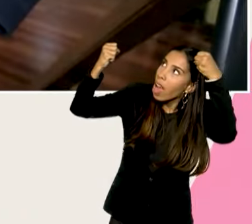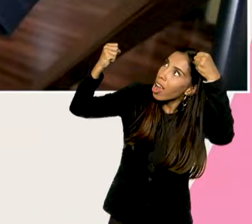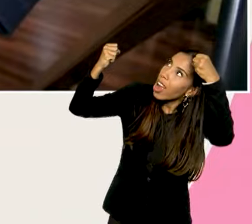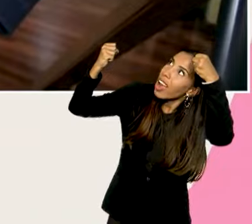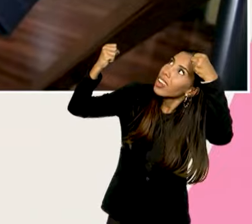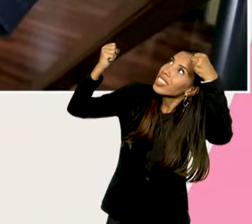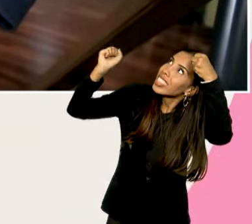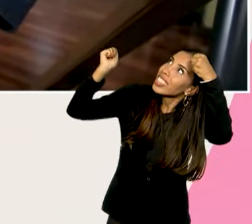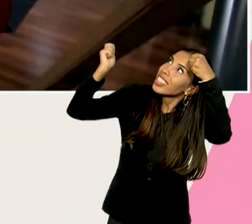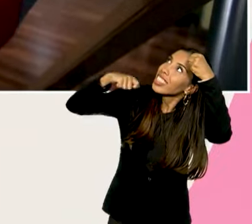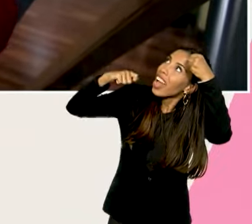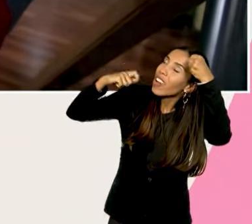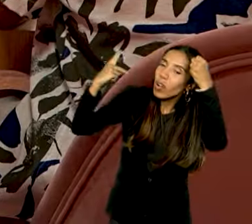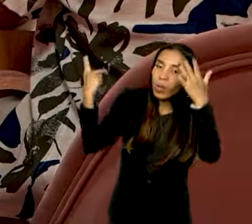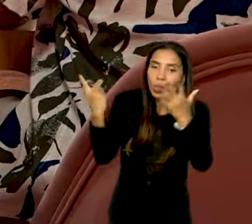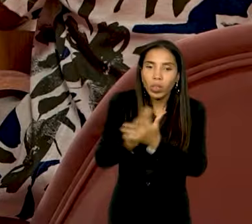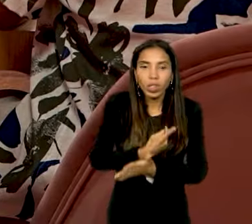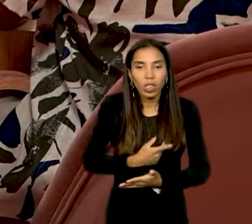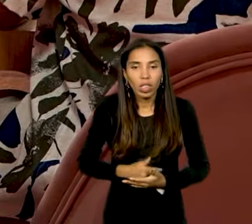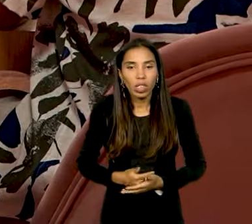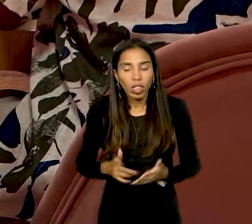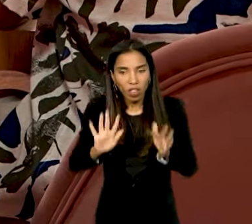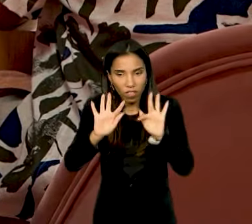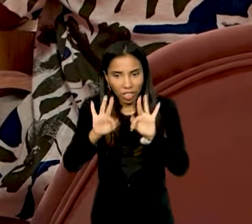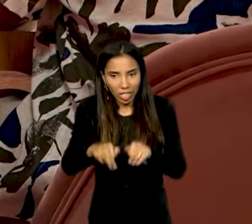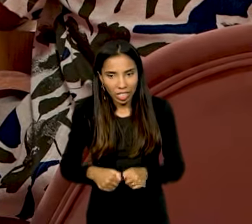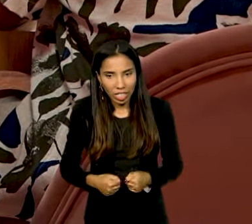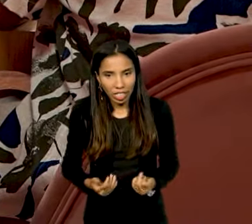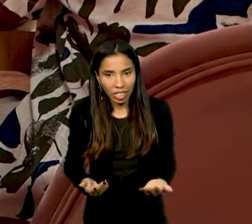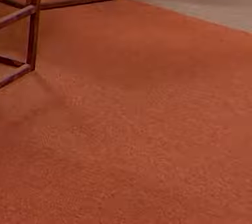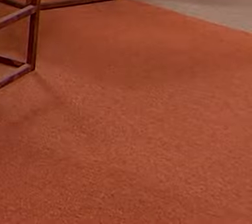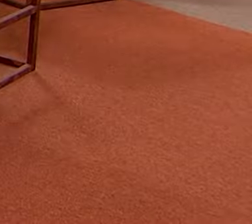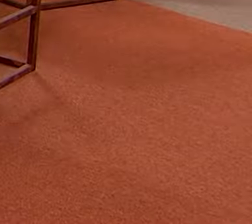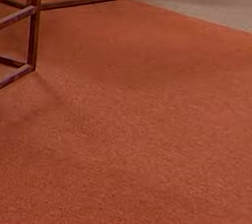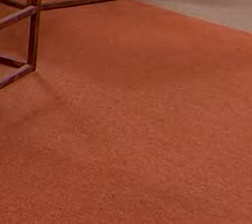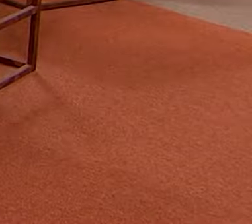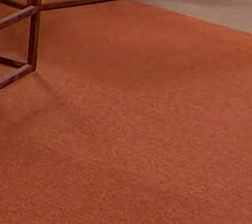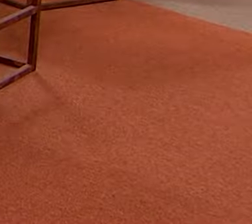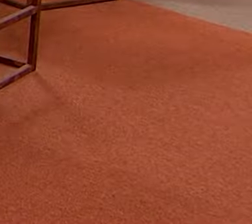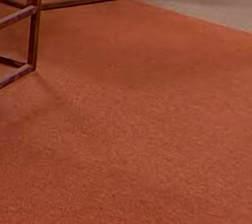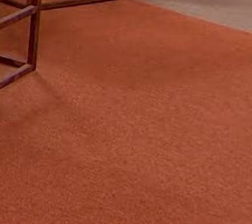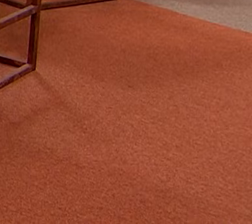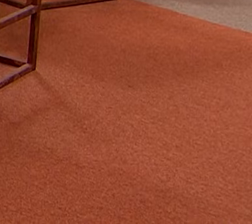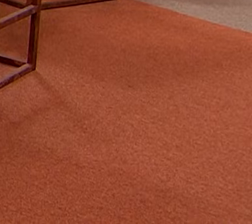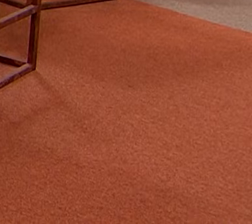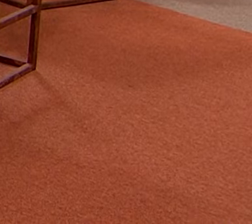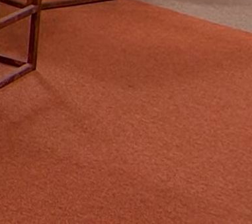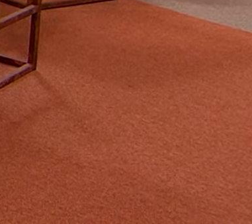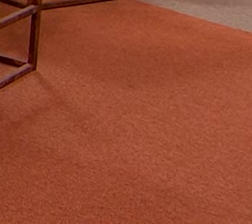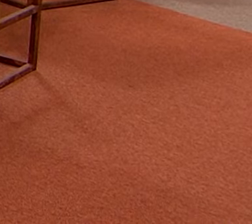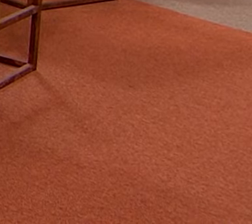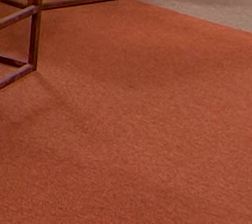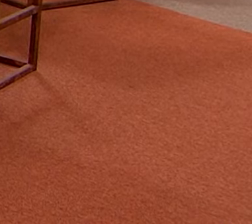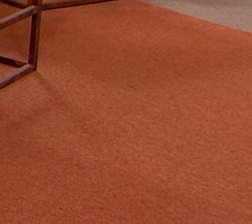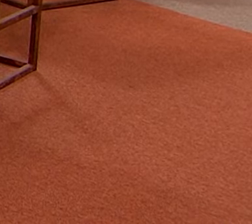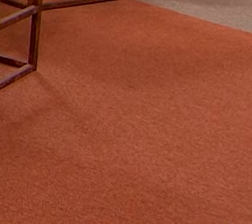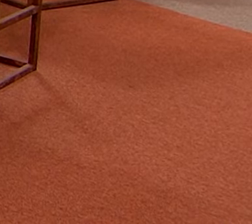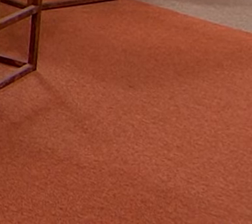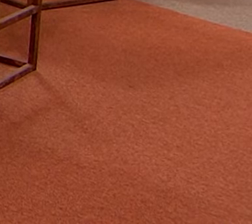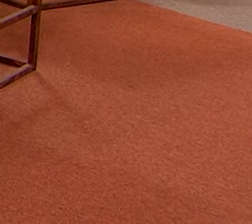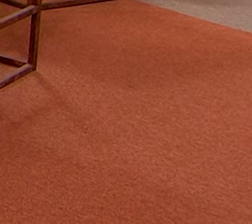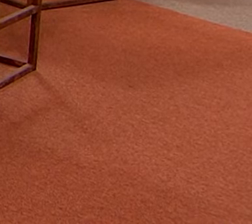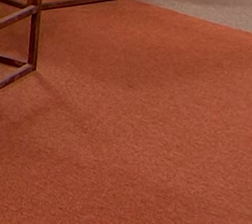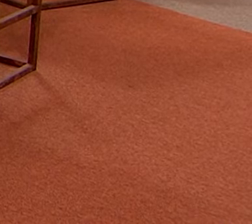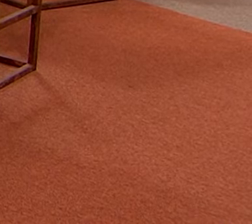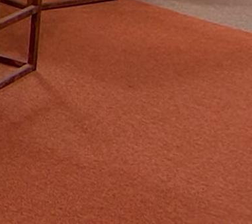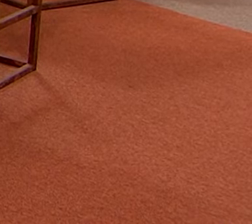elas Maravilhoso. Também. Gente, eu acho que o que a gente tem que finalizar aqui, estamos finalizando, estamos na reta final aqui, nosso tempo está acabando, é dizendo a cada um de vocês